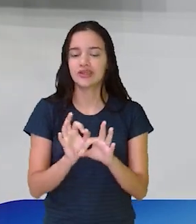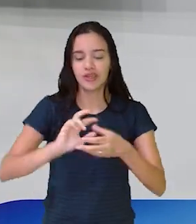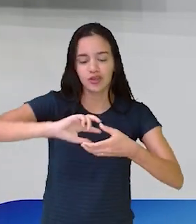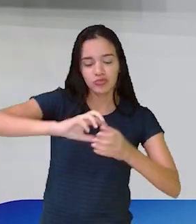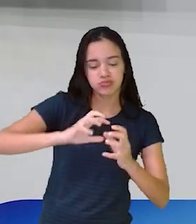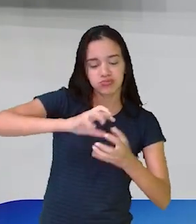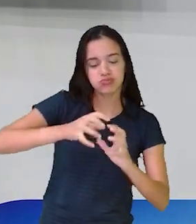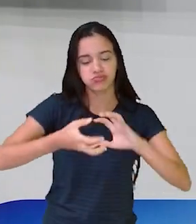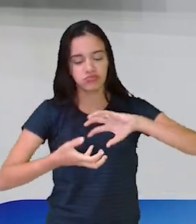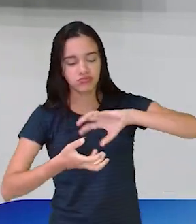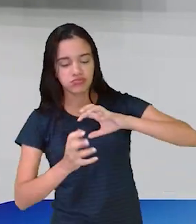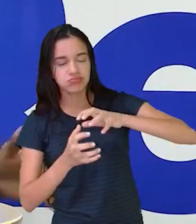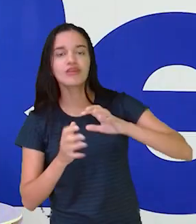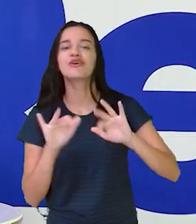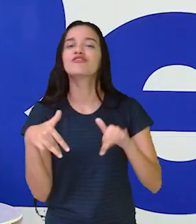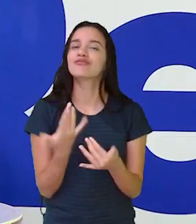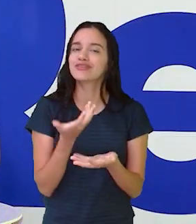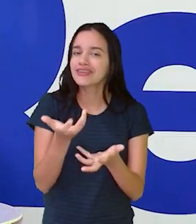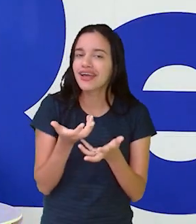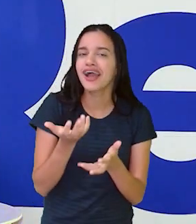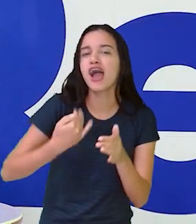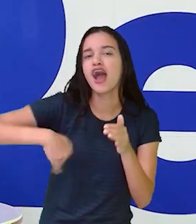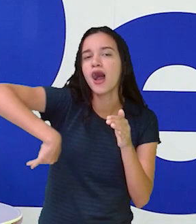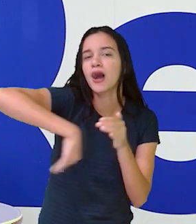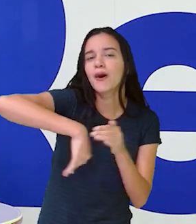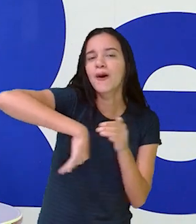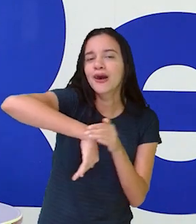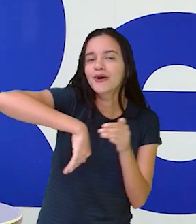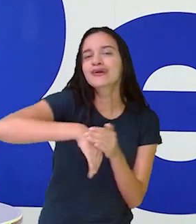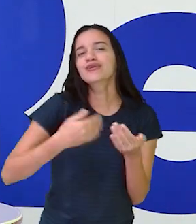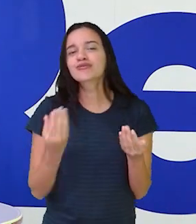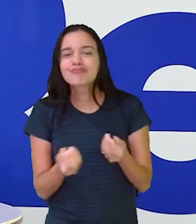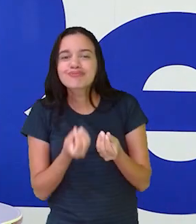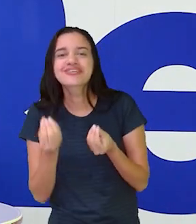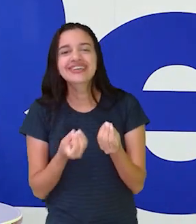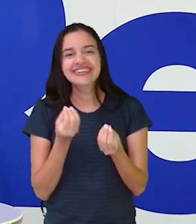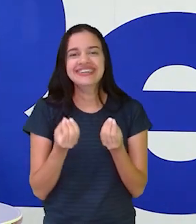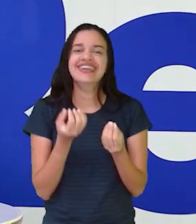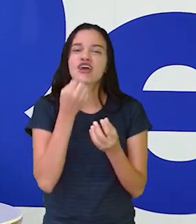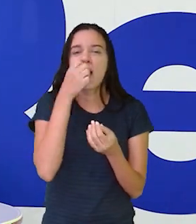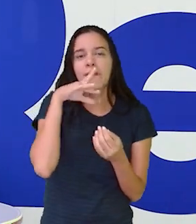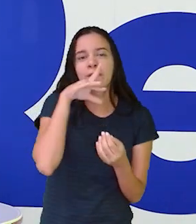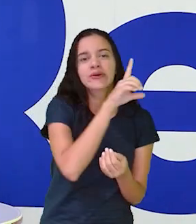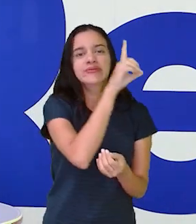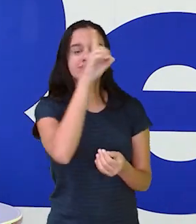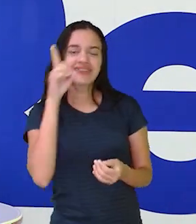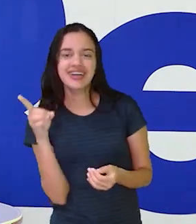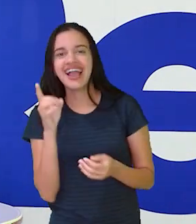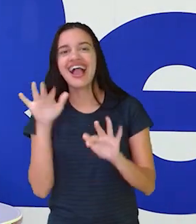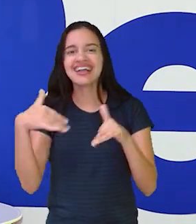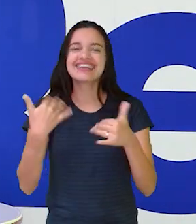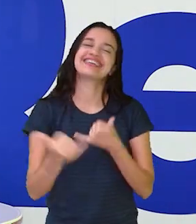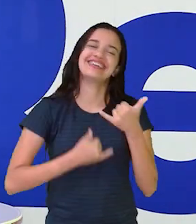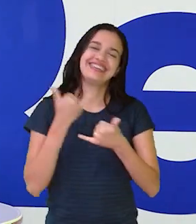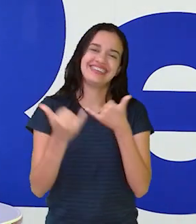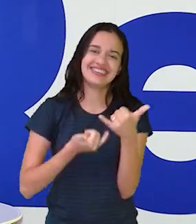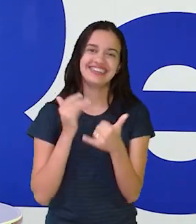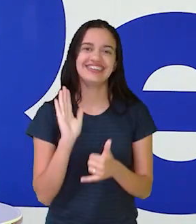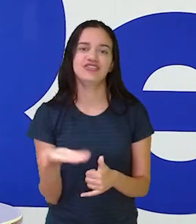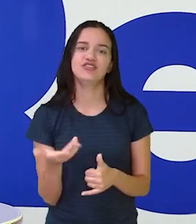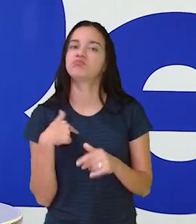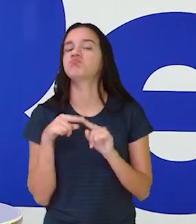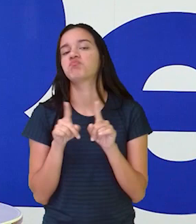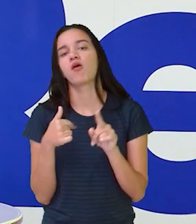E aí, professora? Você quer que eu marque um gol contra a professora Kerima? Bom dia. Já brinquei, mas eu